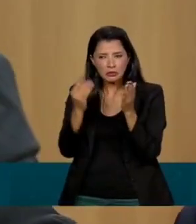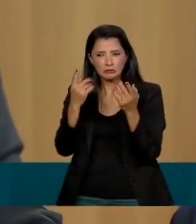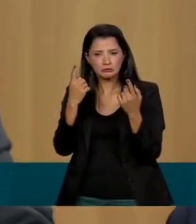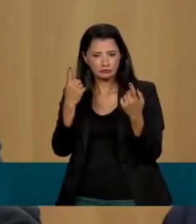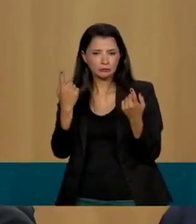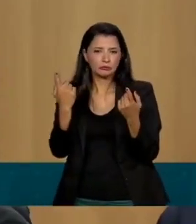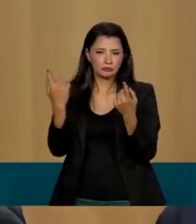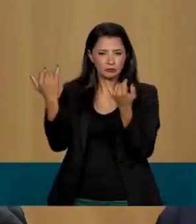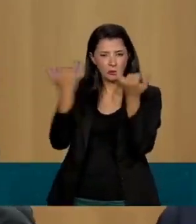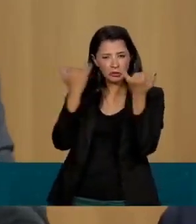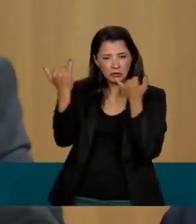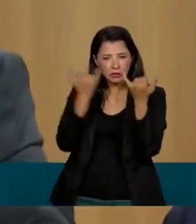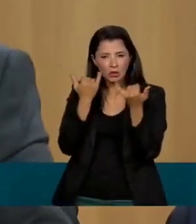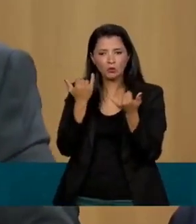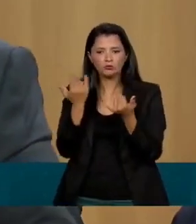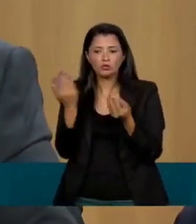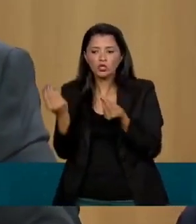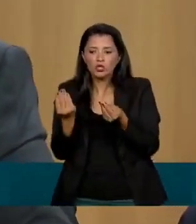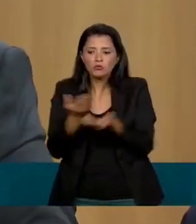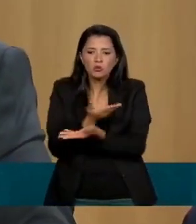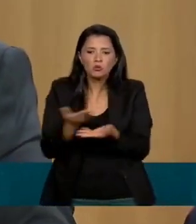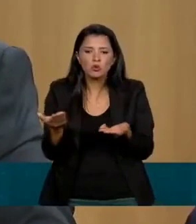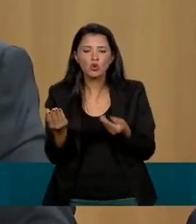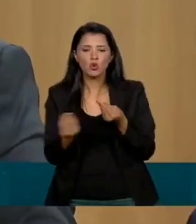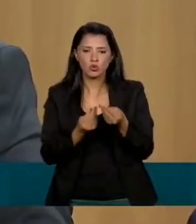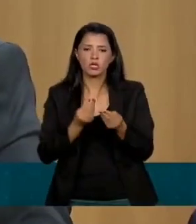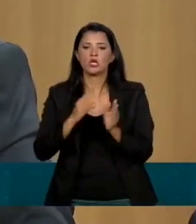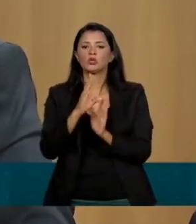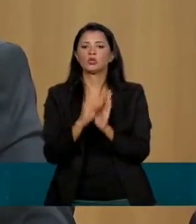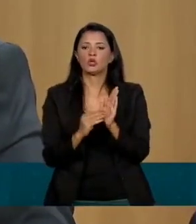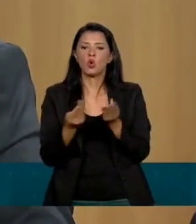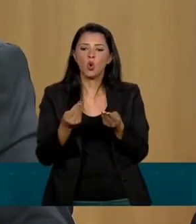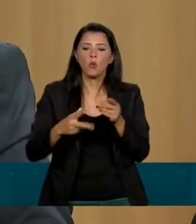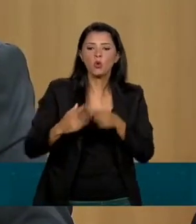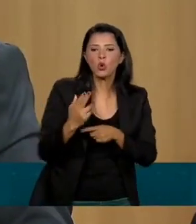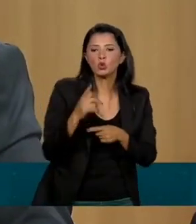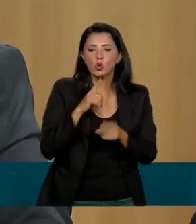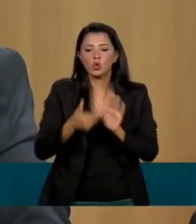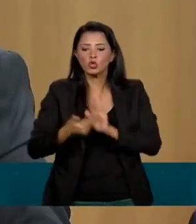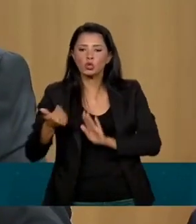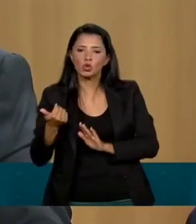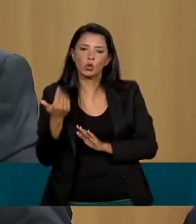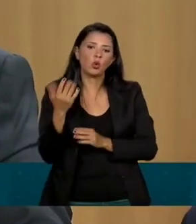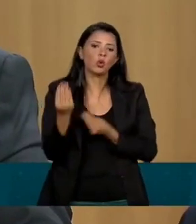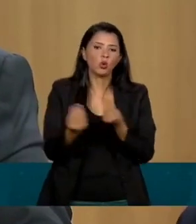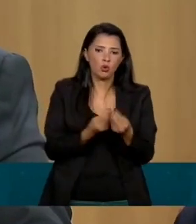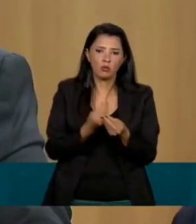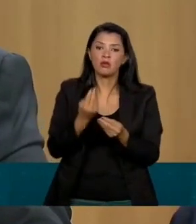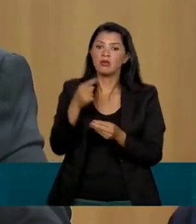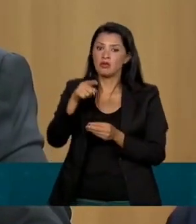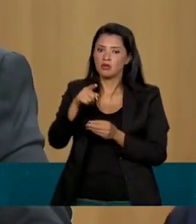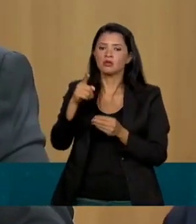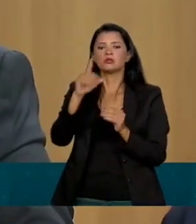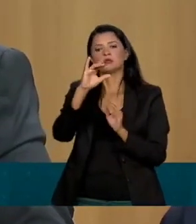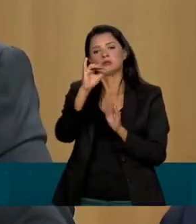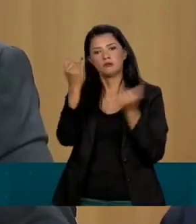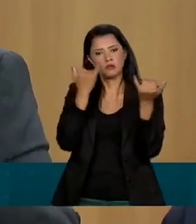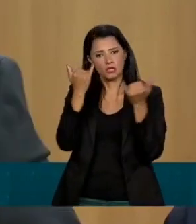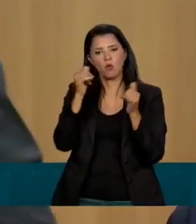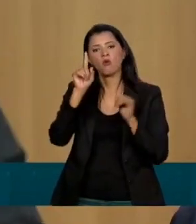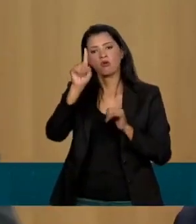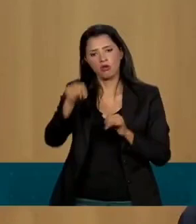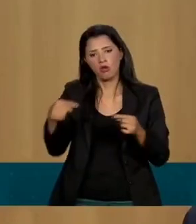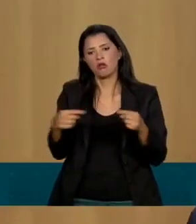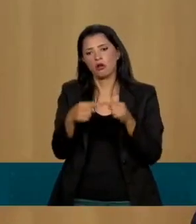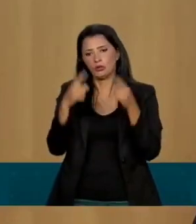a moderação de tais conteúdos que veiculem ou representem violência.